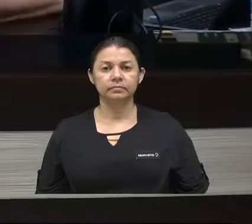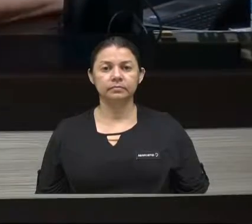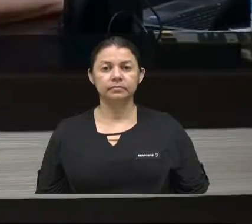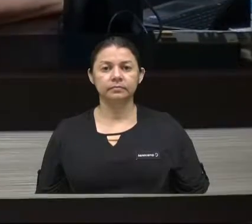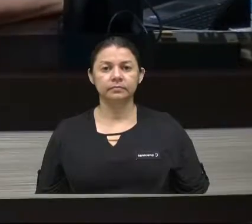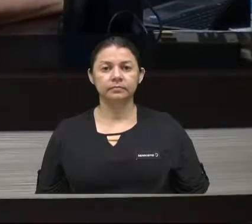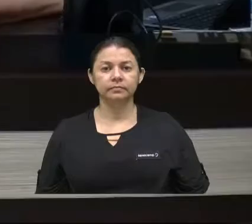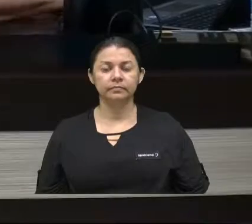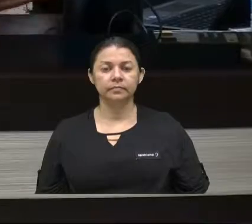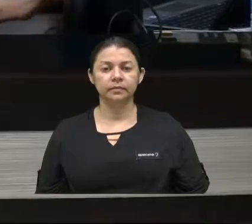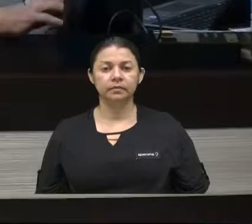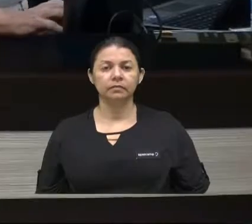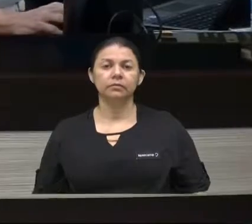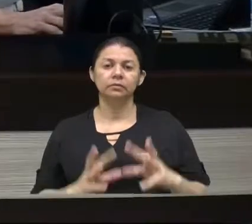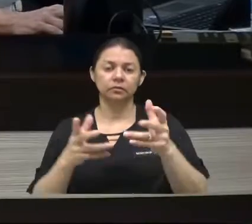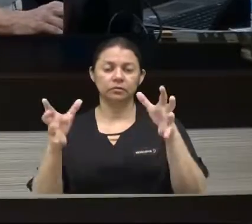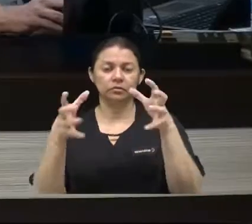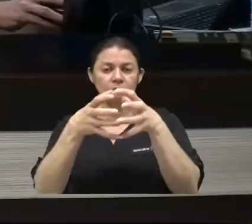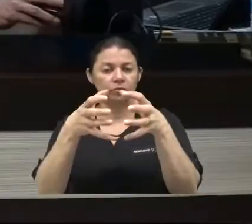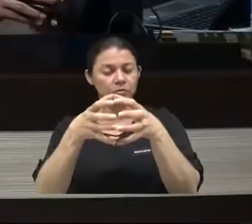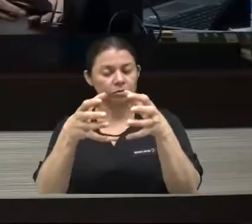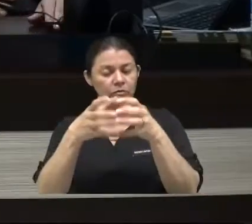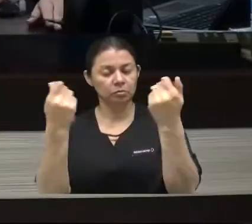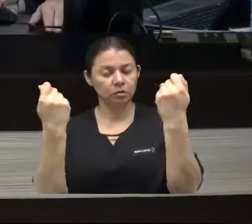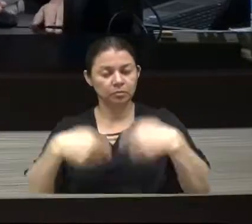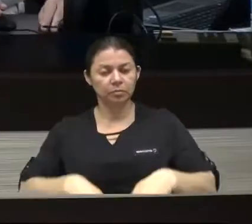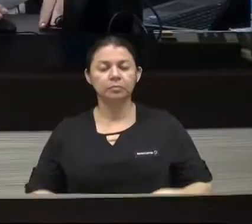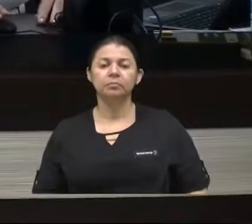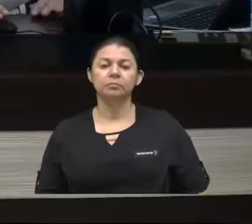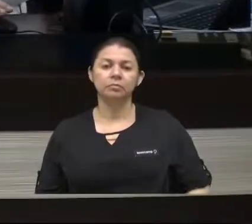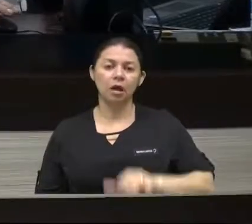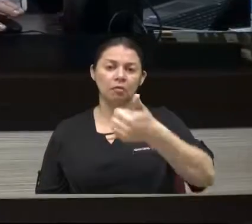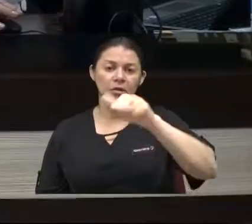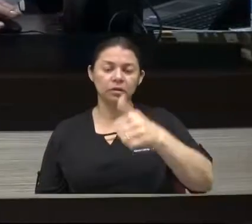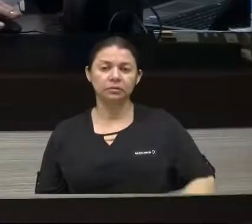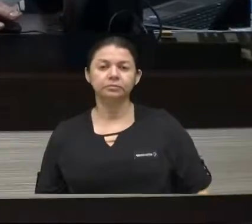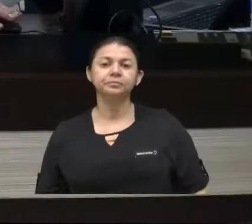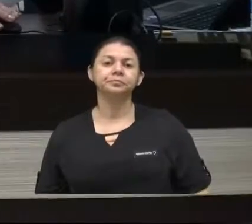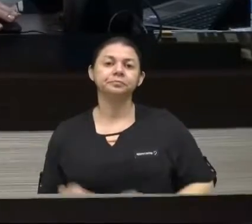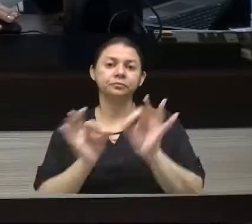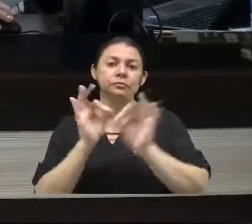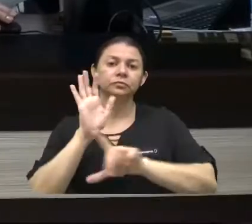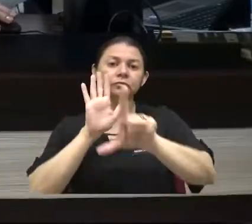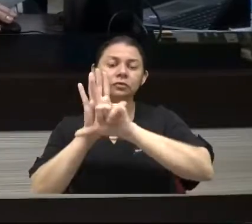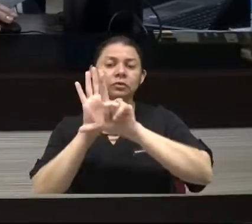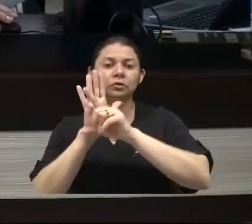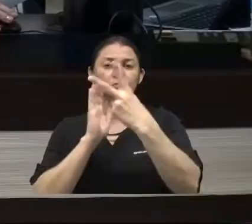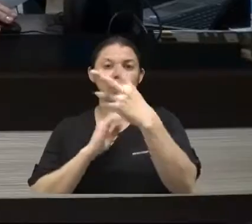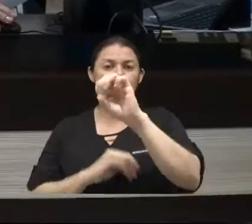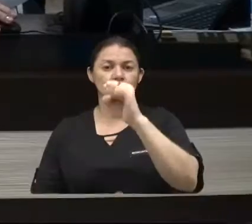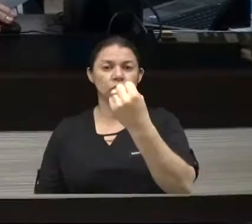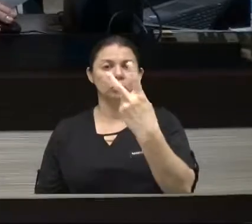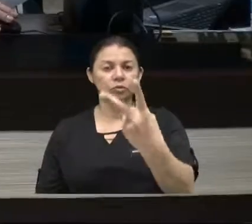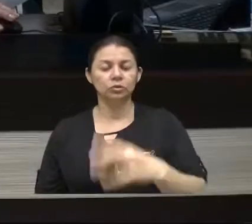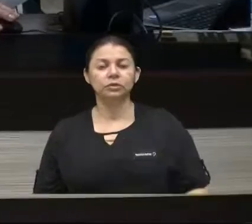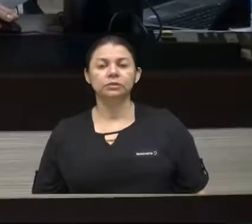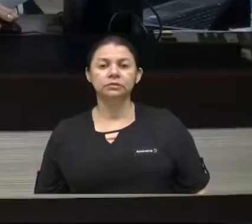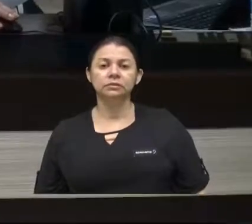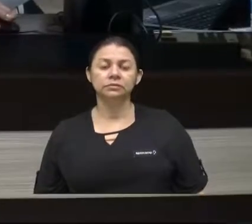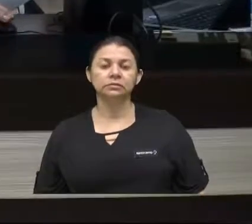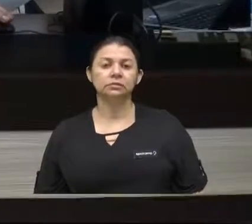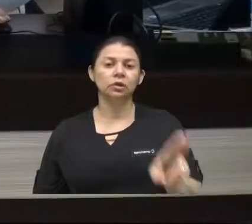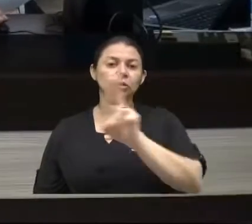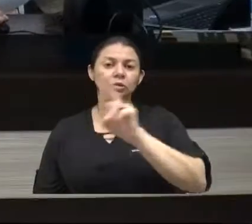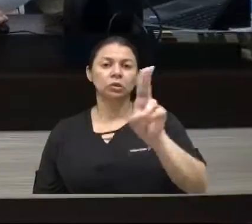Encaminhe-se às comissões competentes. Projeto de Lei 282. Perpetua o nome de Lindaura Messias Pereira